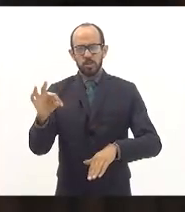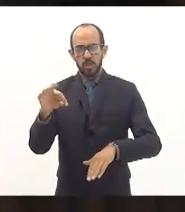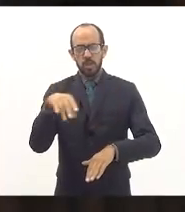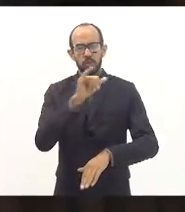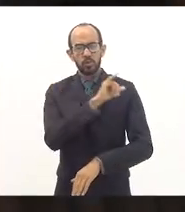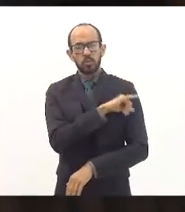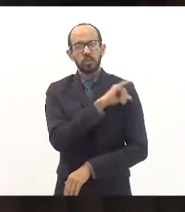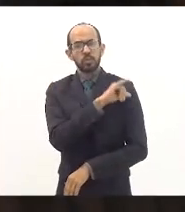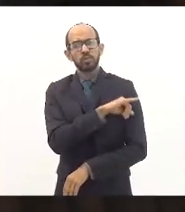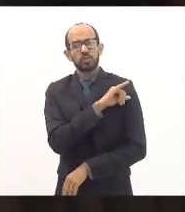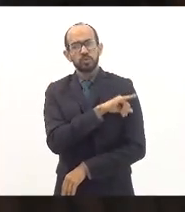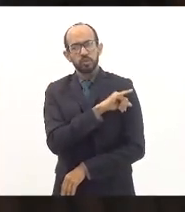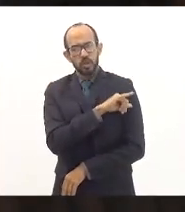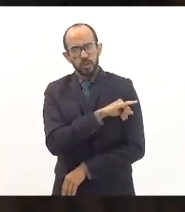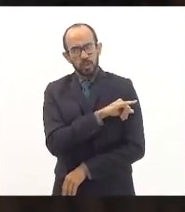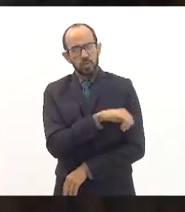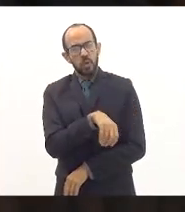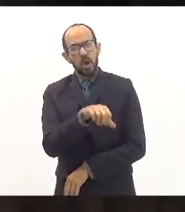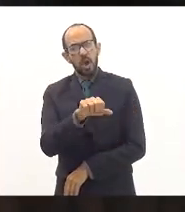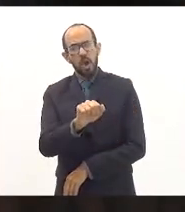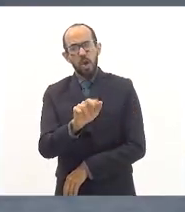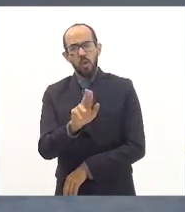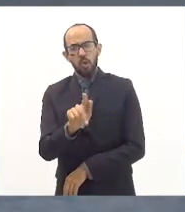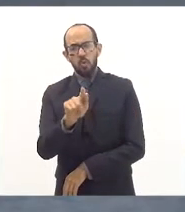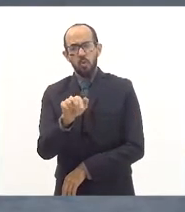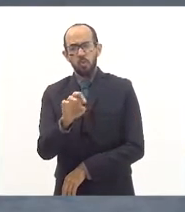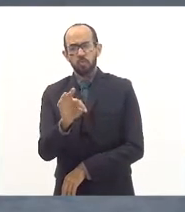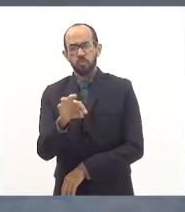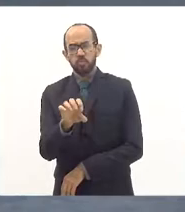Rio de Janeiro do PDT, Augusto Ribeiro.